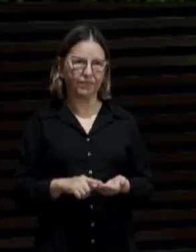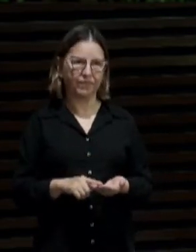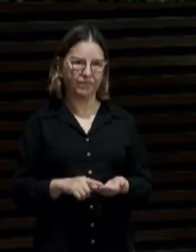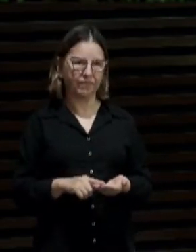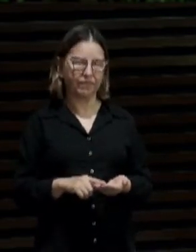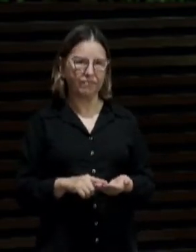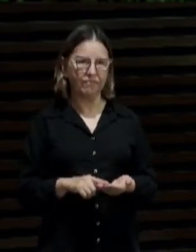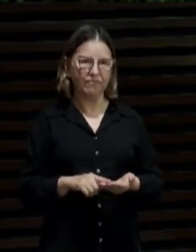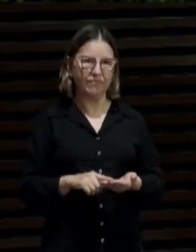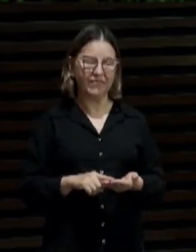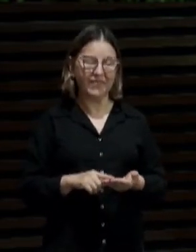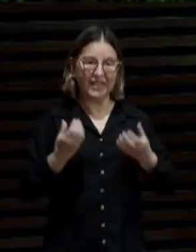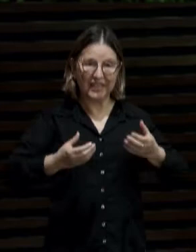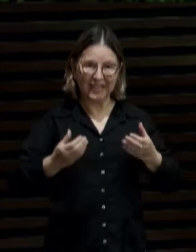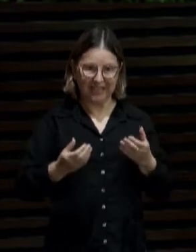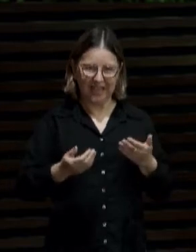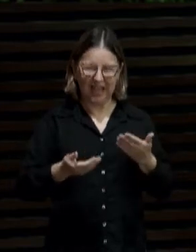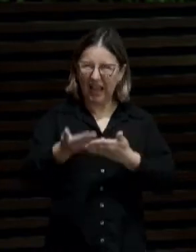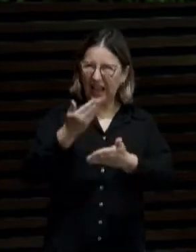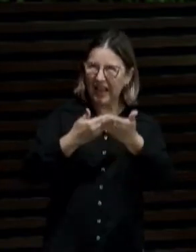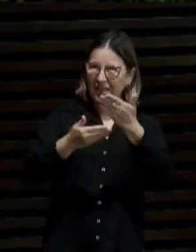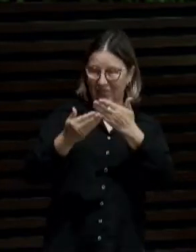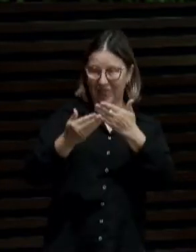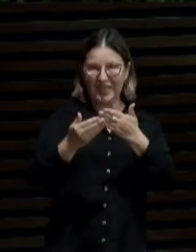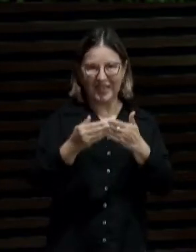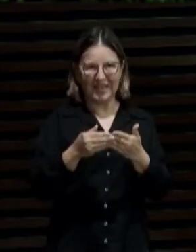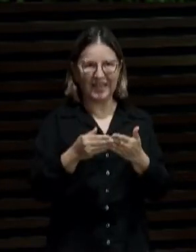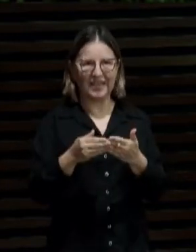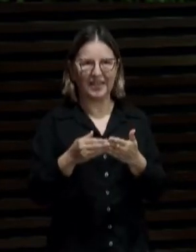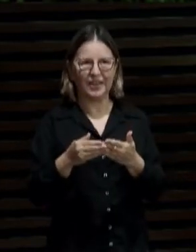Tentou ganhar o favor de Deus pelas suas ações e se frustrou.